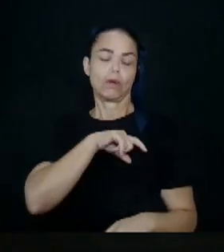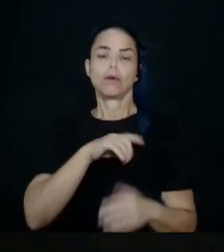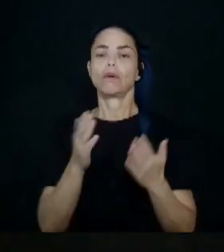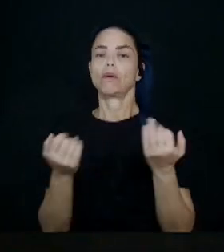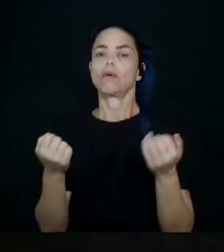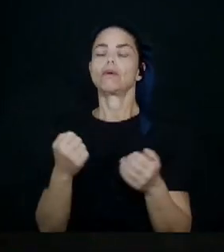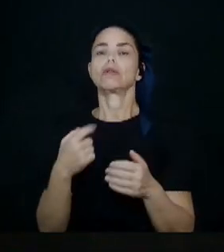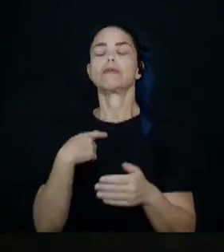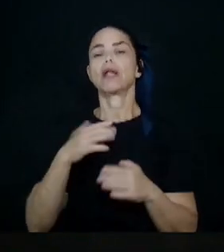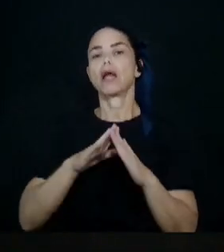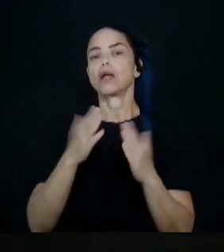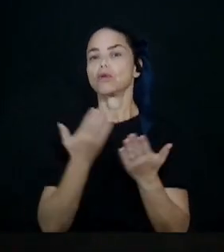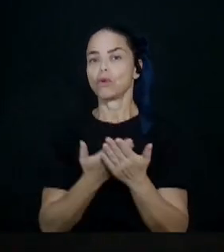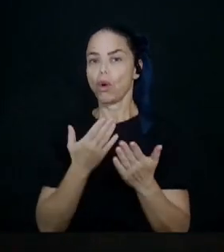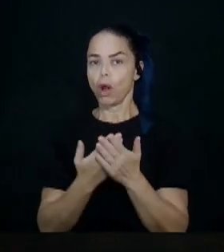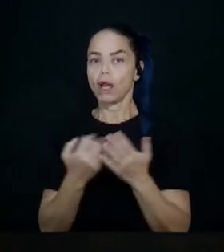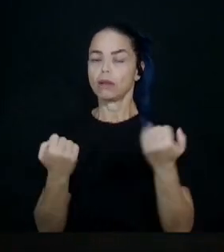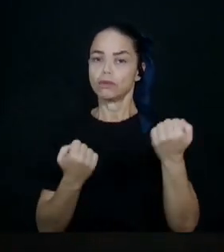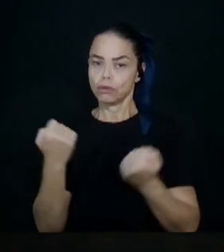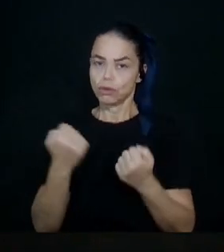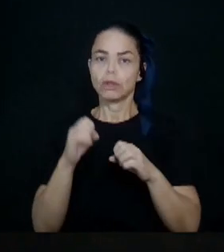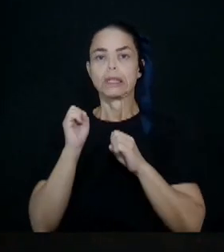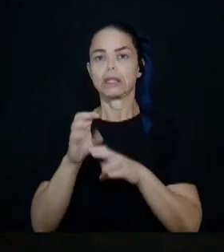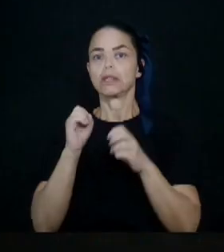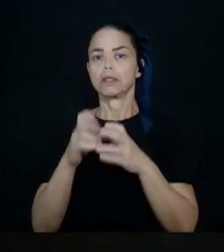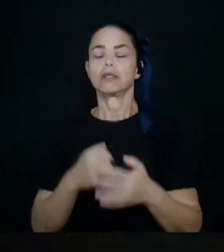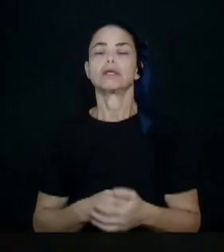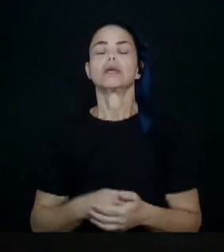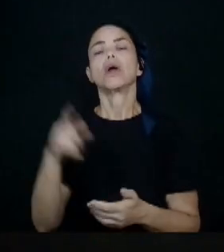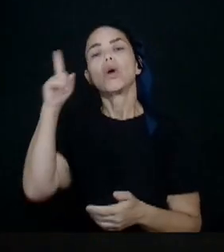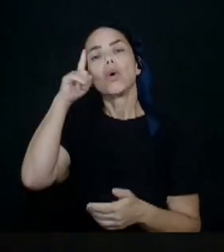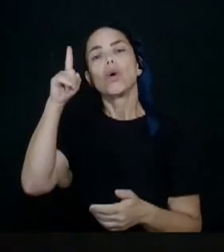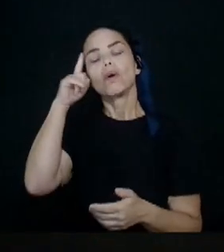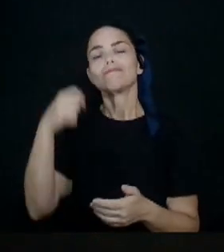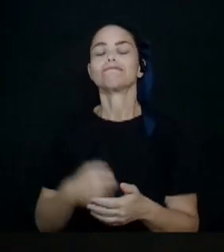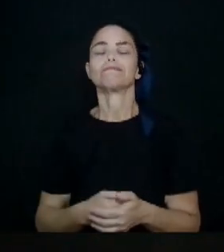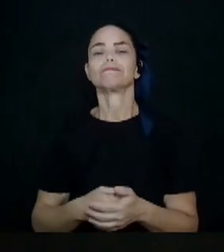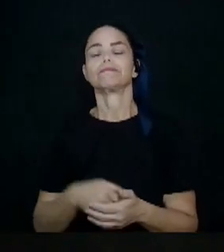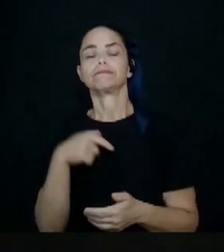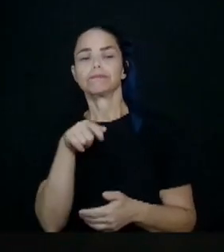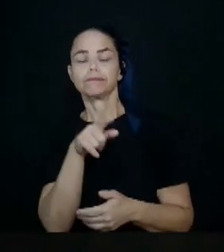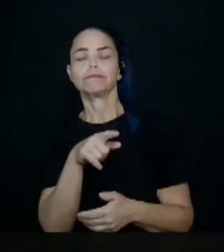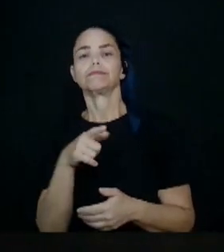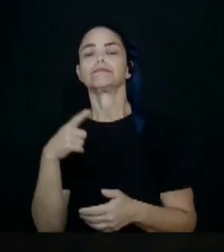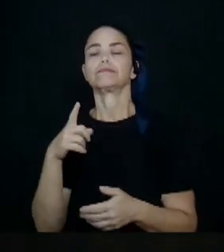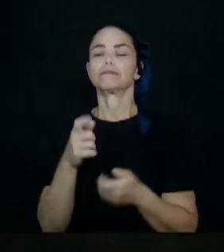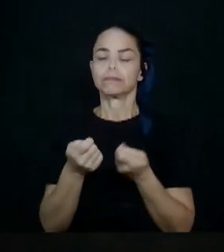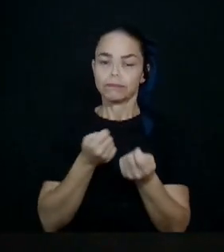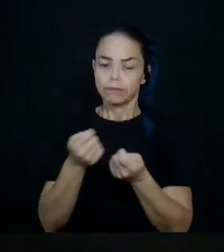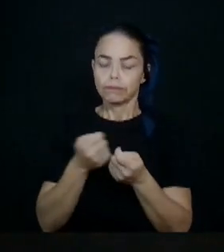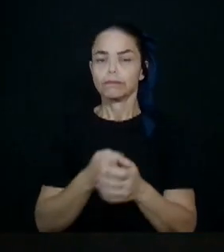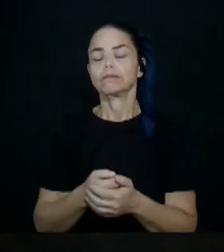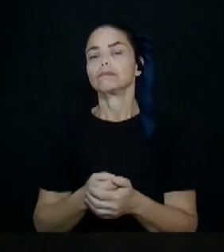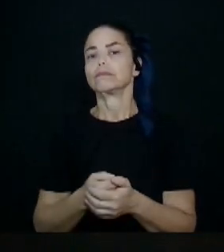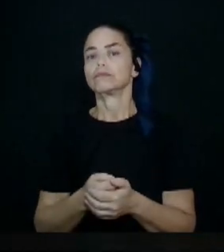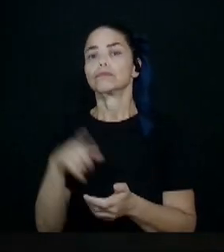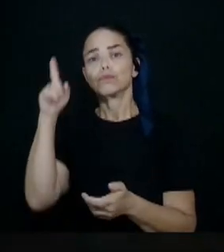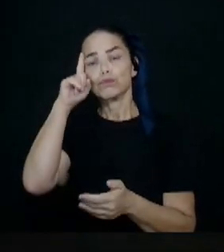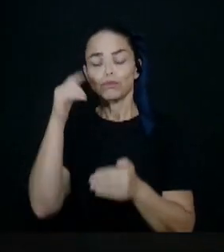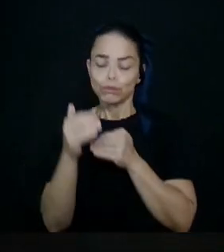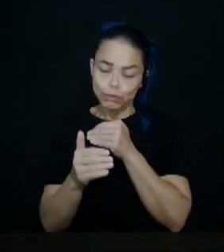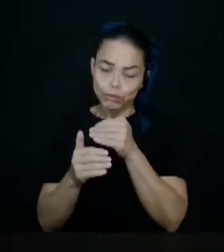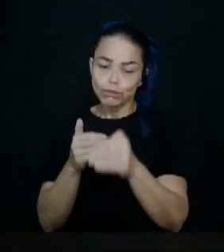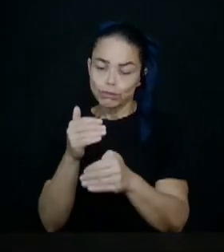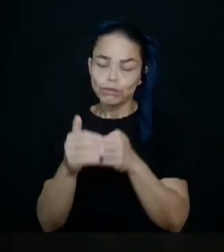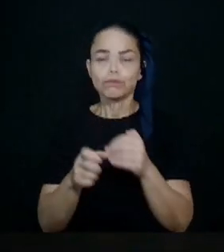deve fazer no trânsito, mas o dia a dia que é o negócio, você vai ter domínio no trânsito no dia a dia. Agora, se